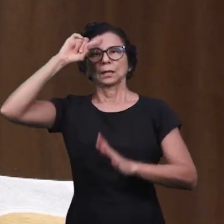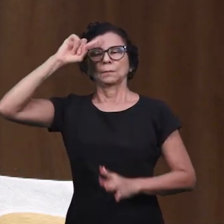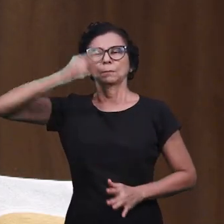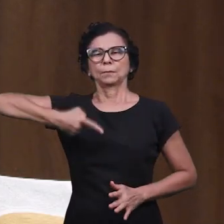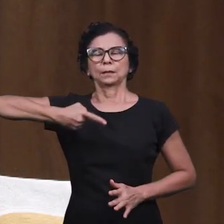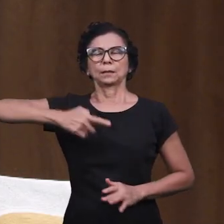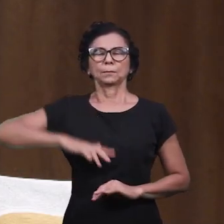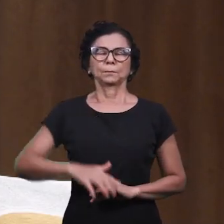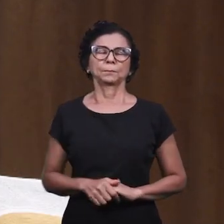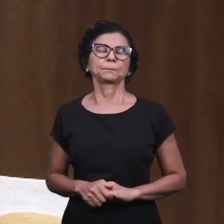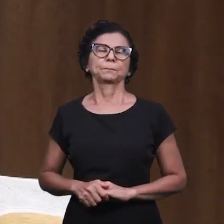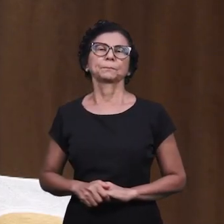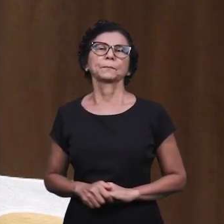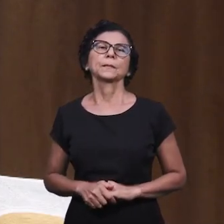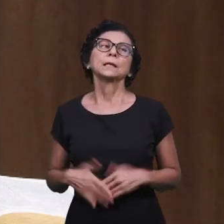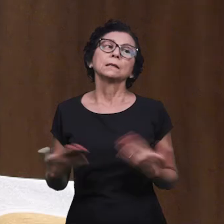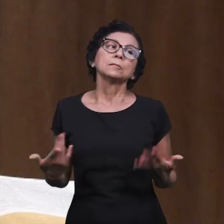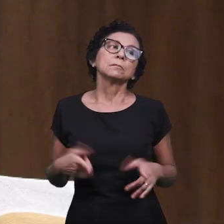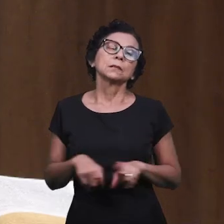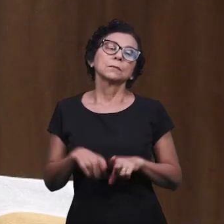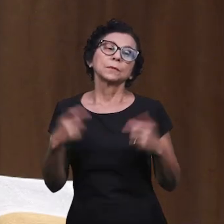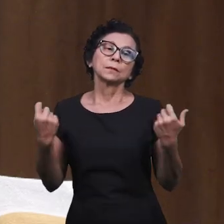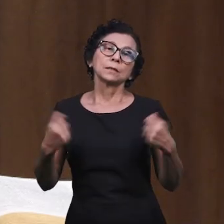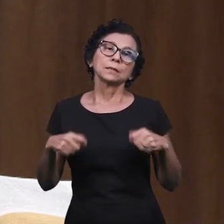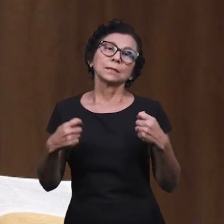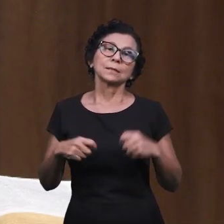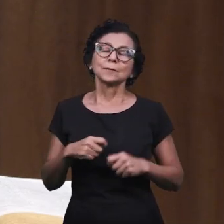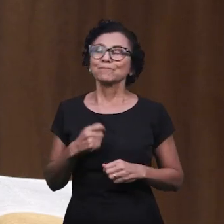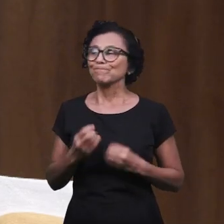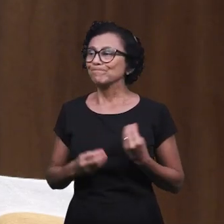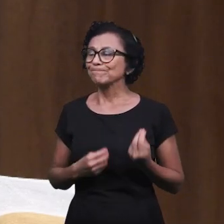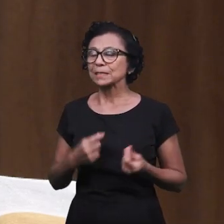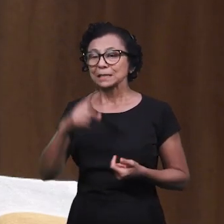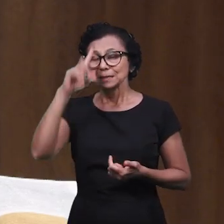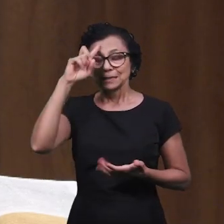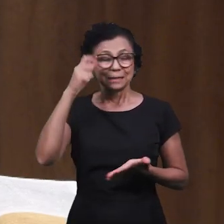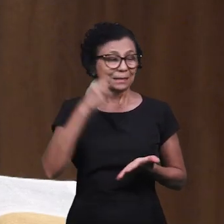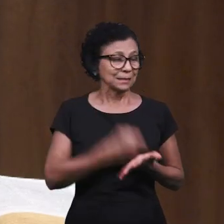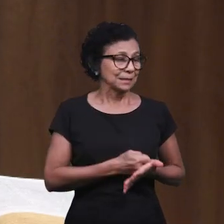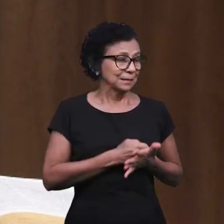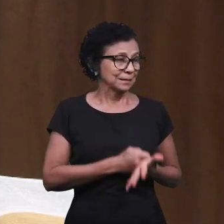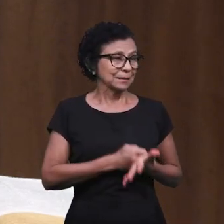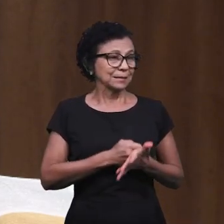há necessidade de tomar uma decisão que, às vezes, há